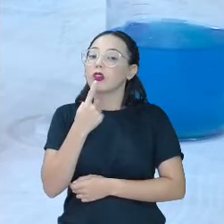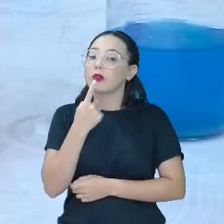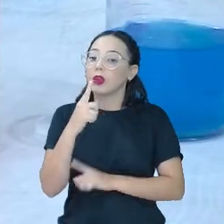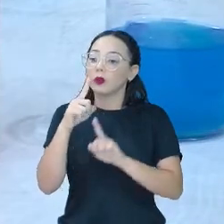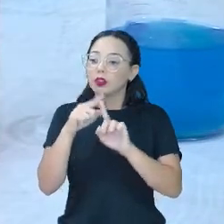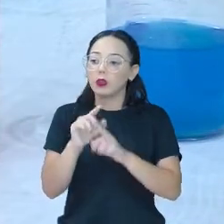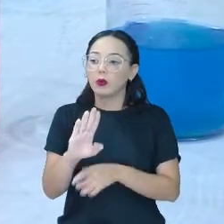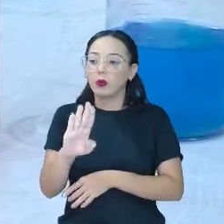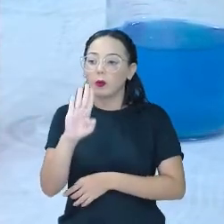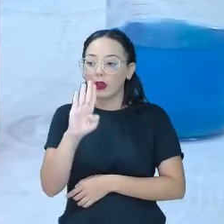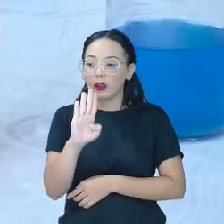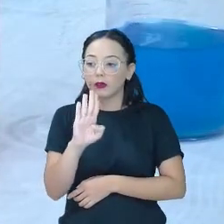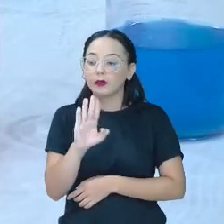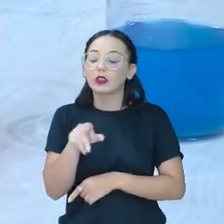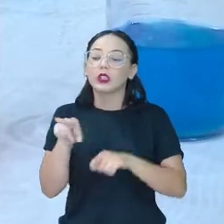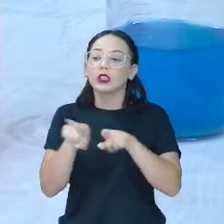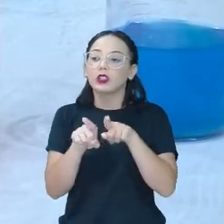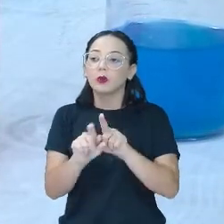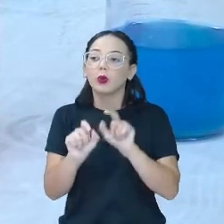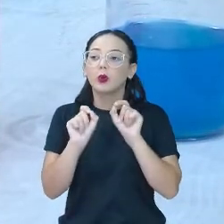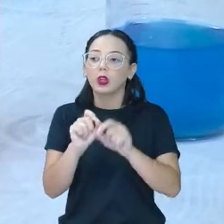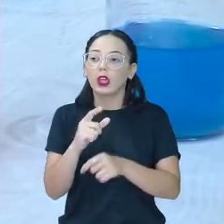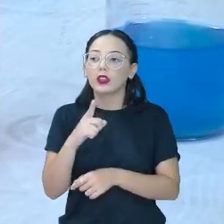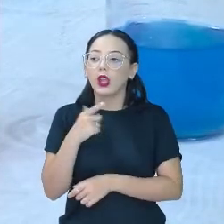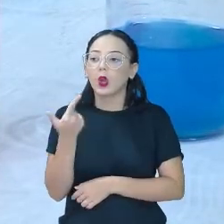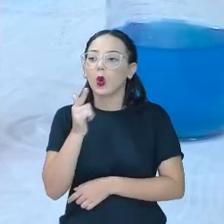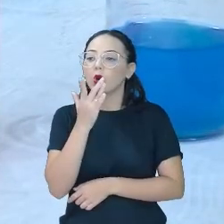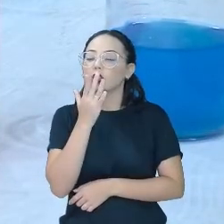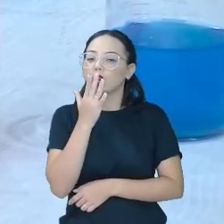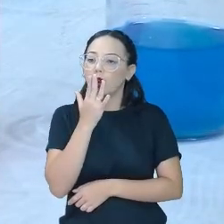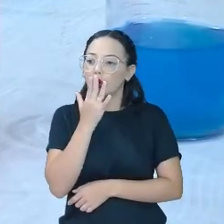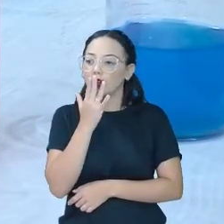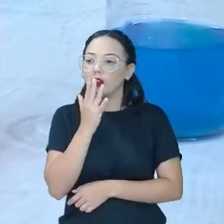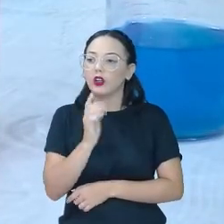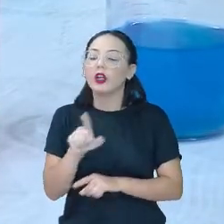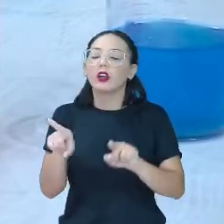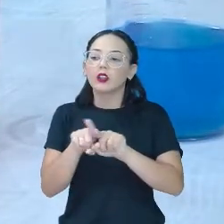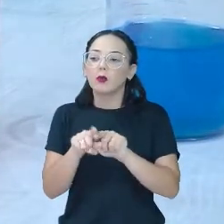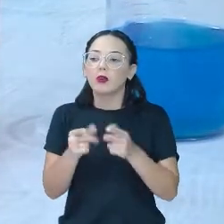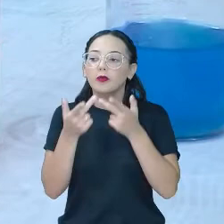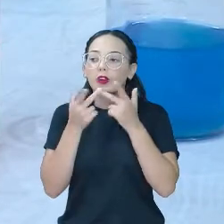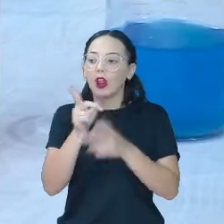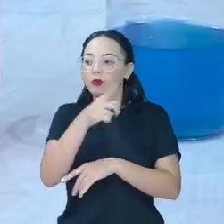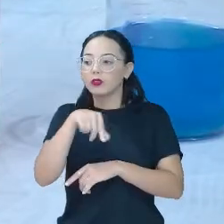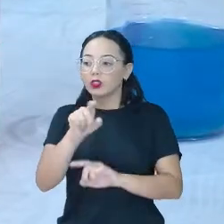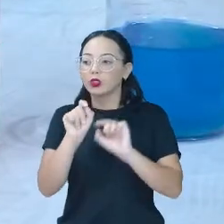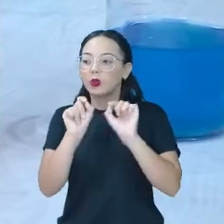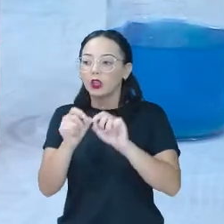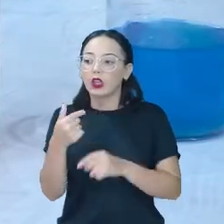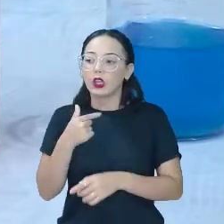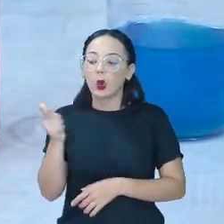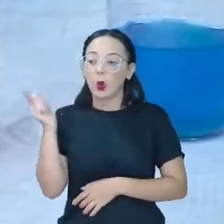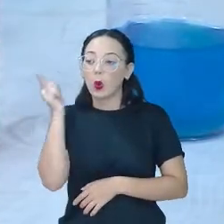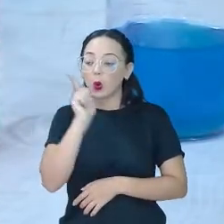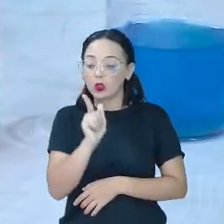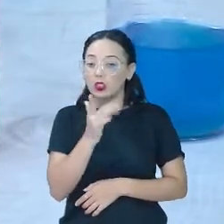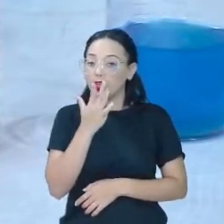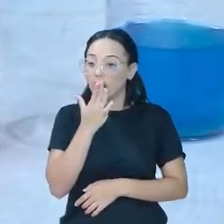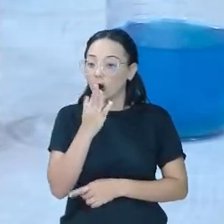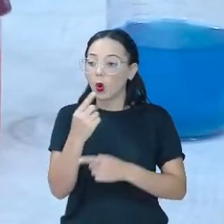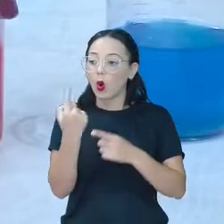o tipo B, e aqui eu tenho uma outra coloração, que eu vou dizer a vocês que eu consegui essa